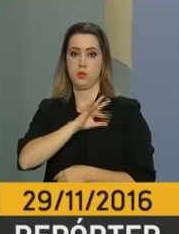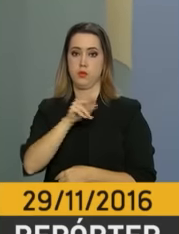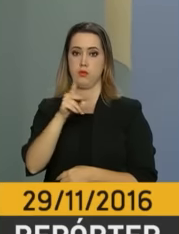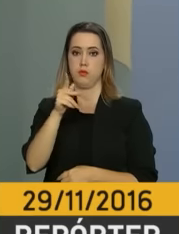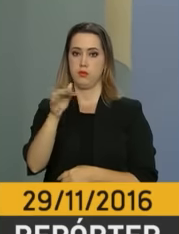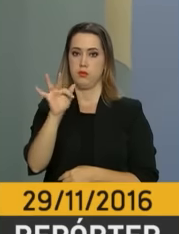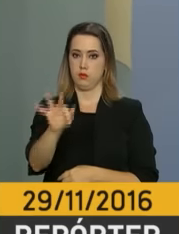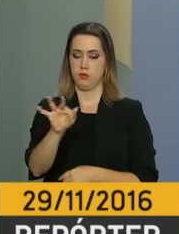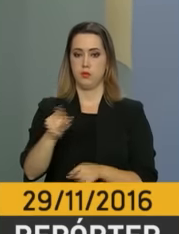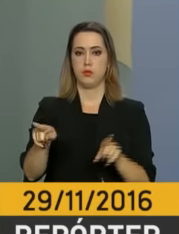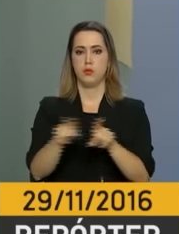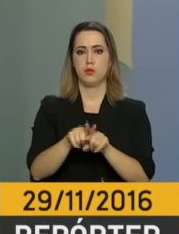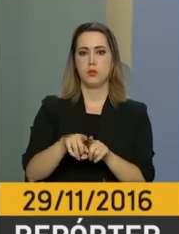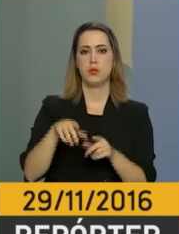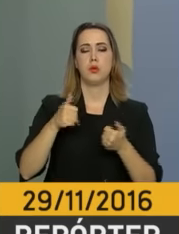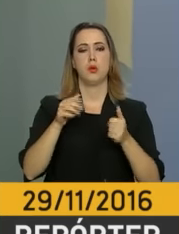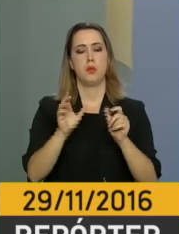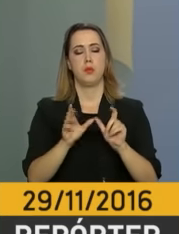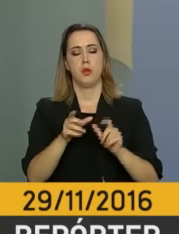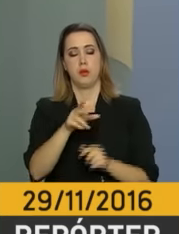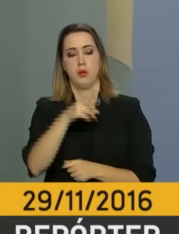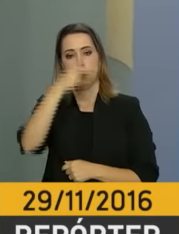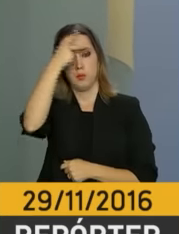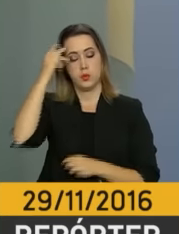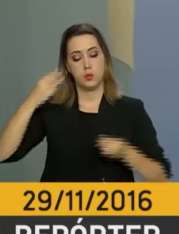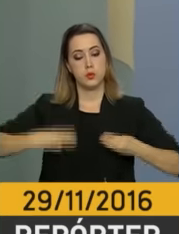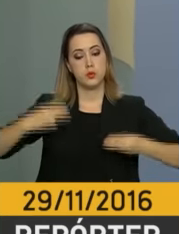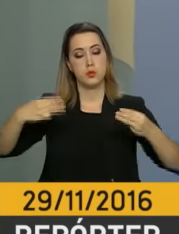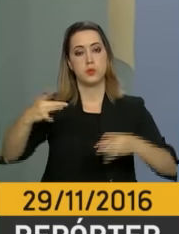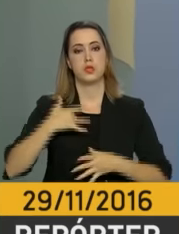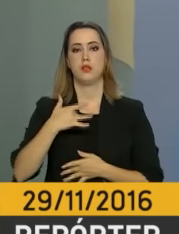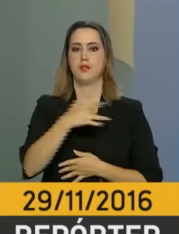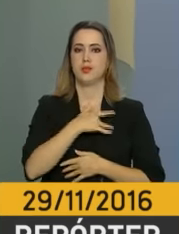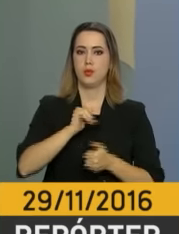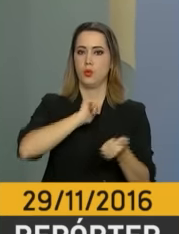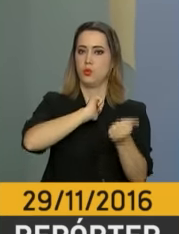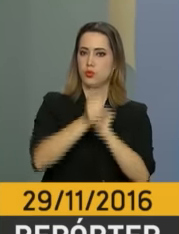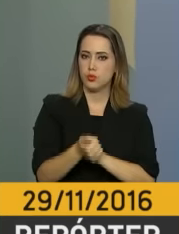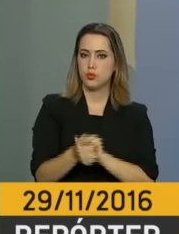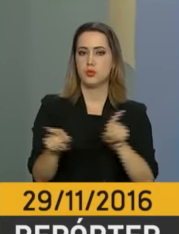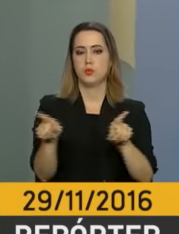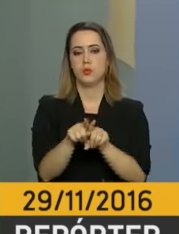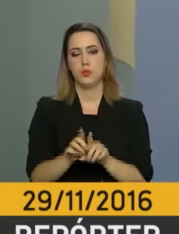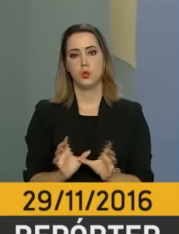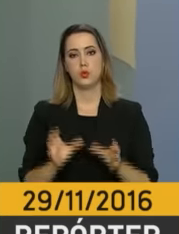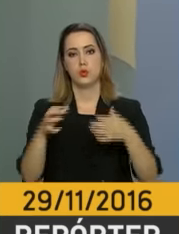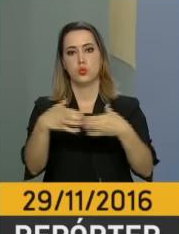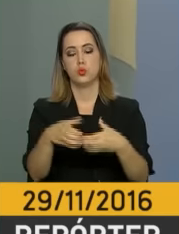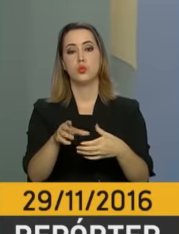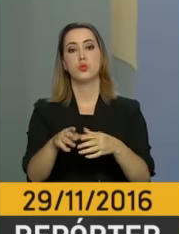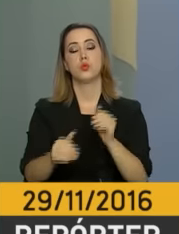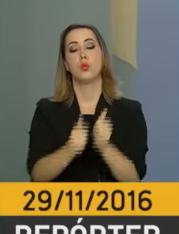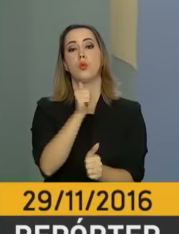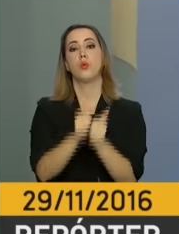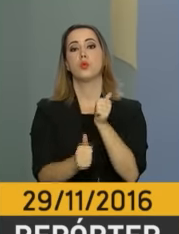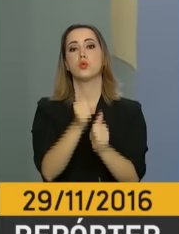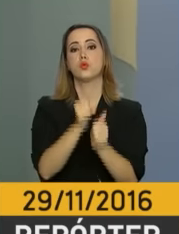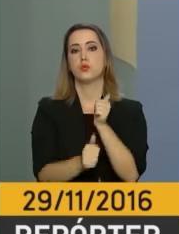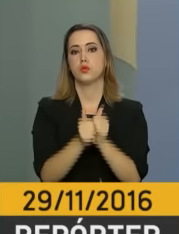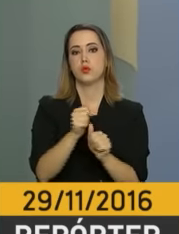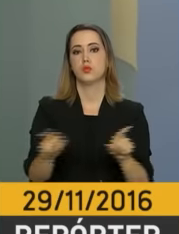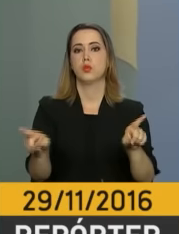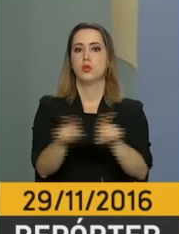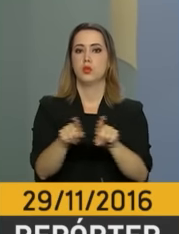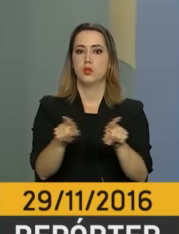da Saúde e do Esporte, representantes da Confederação Brasileira de Futebol e funcionários das redes de